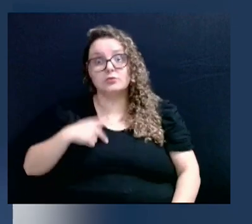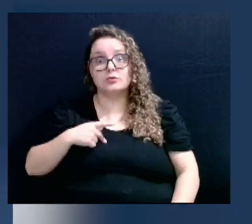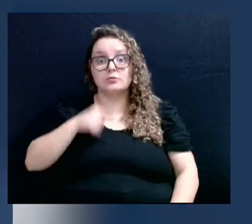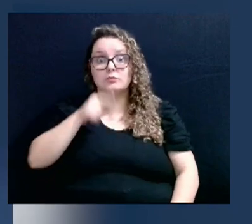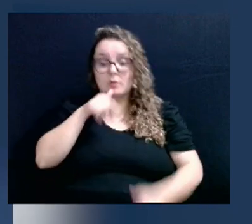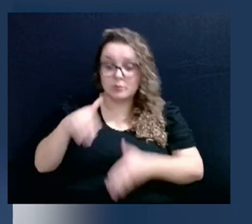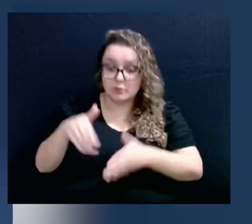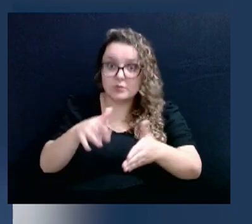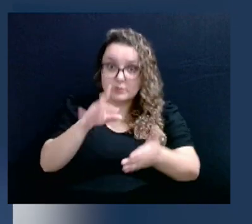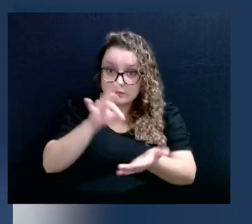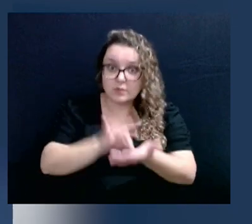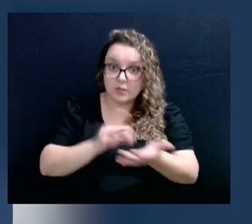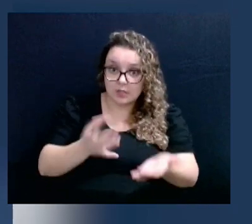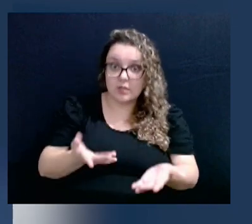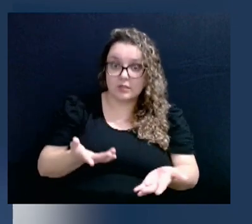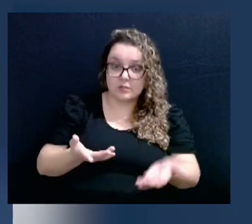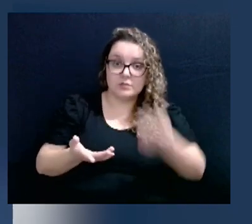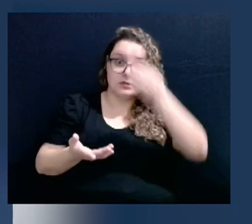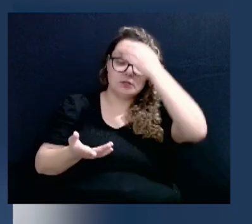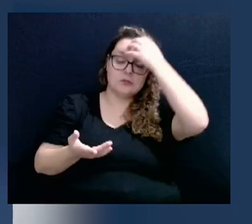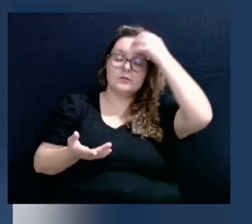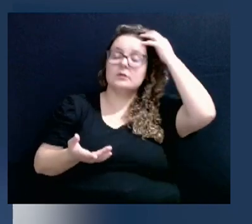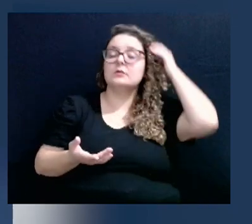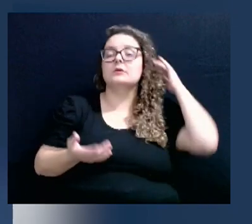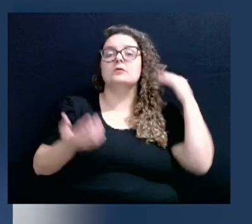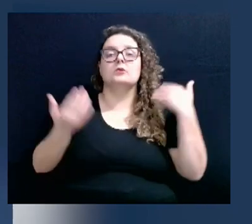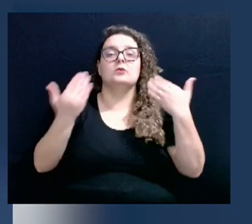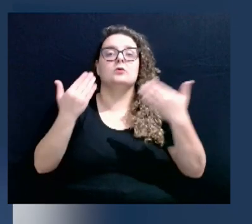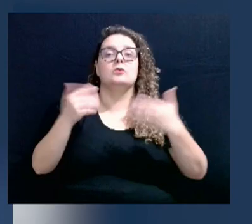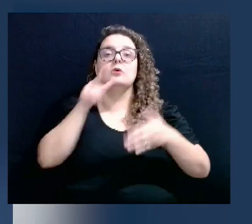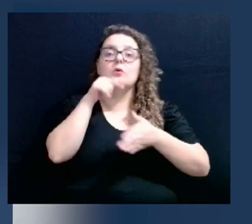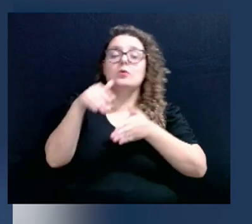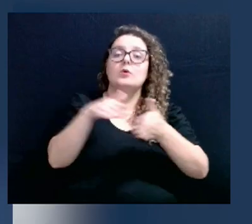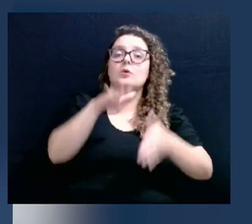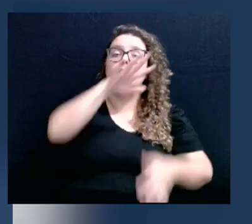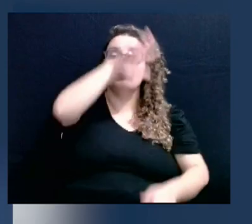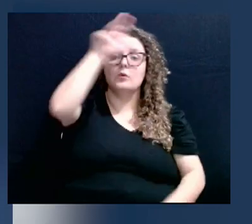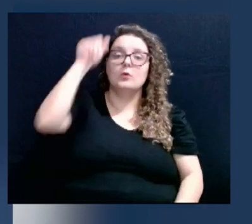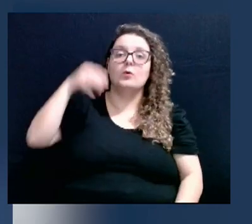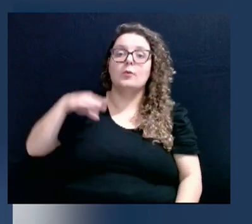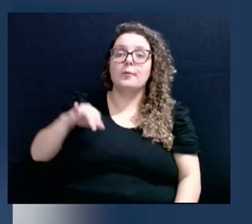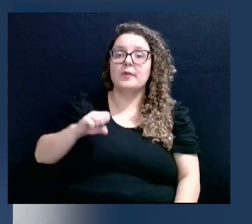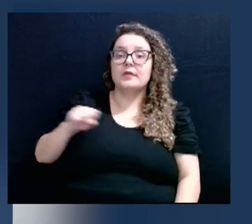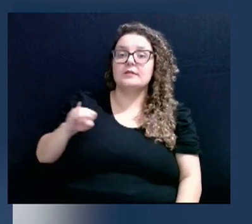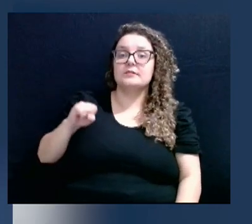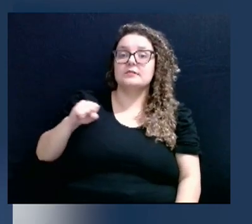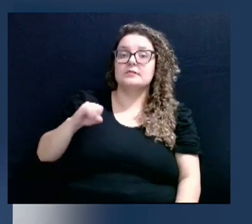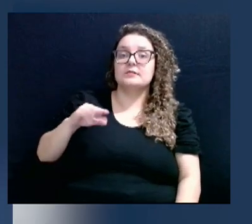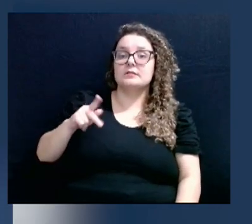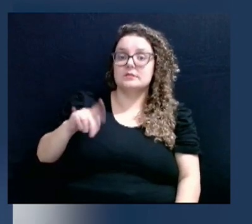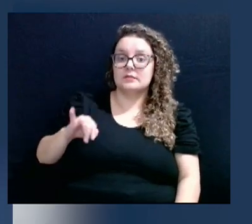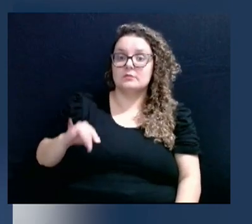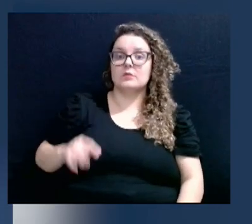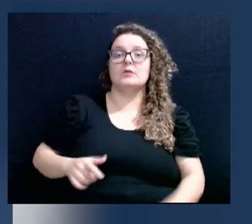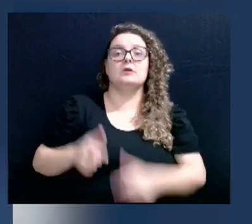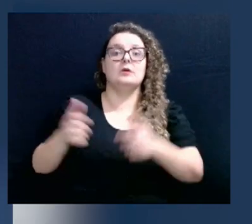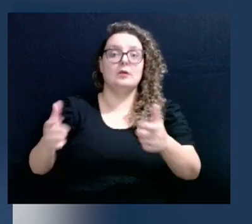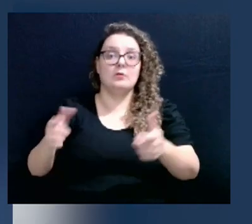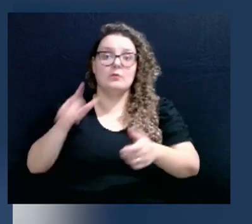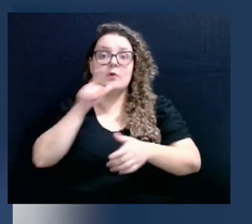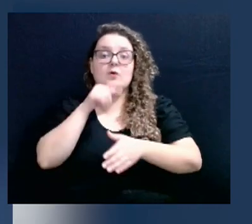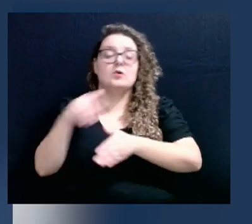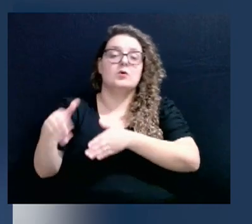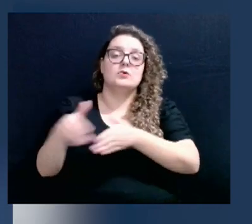gente tem essas comparações com o rio Amazonas, com o rio Mississippi, que é um dos maiores rios dos Estados Unidos. E esses